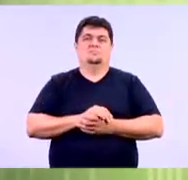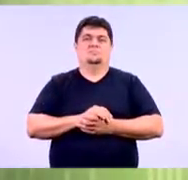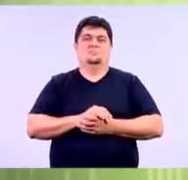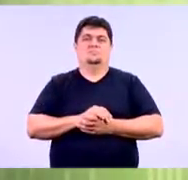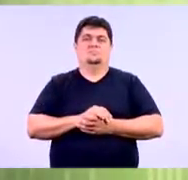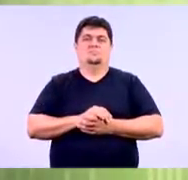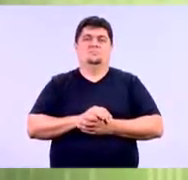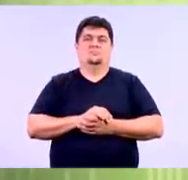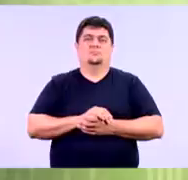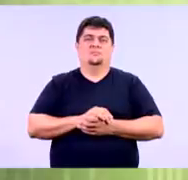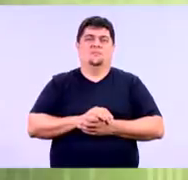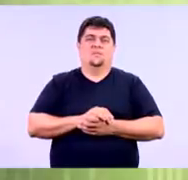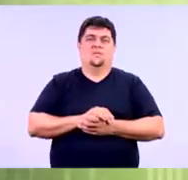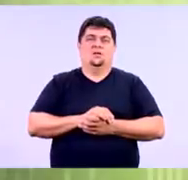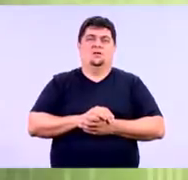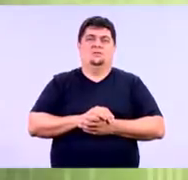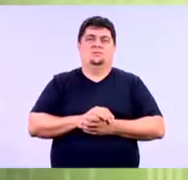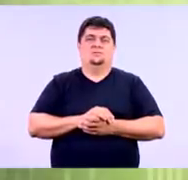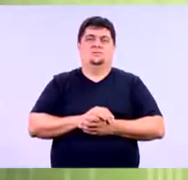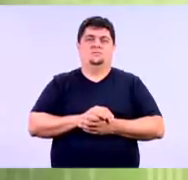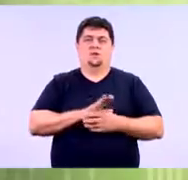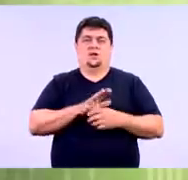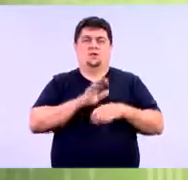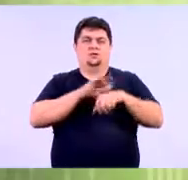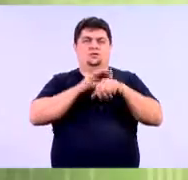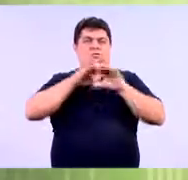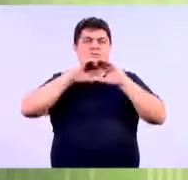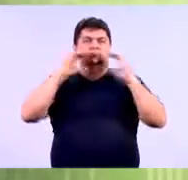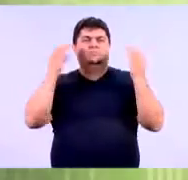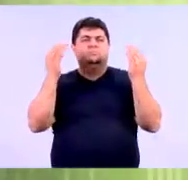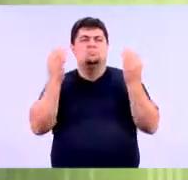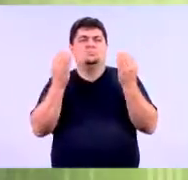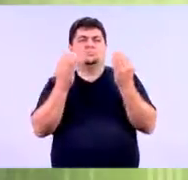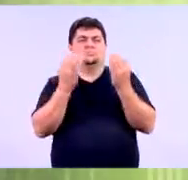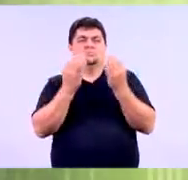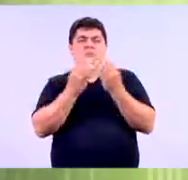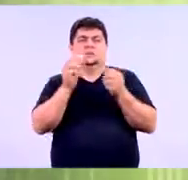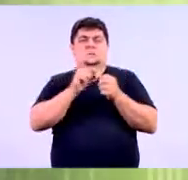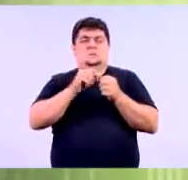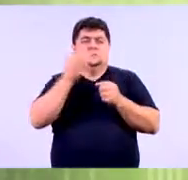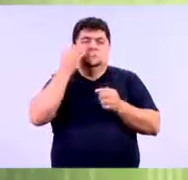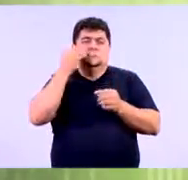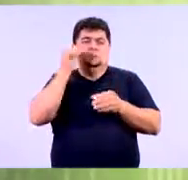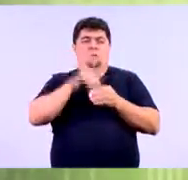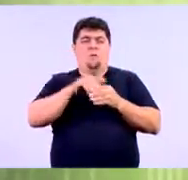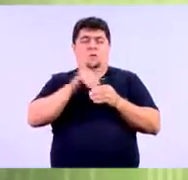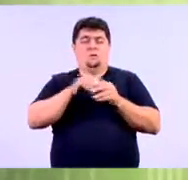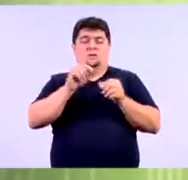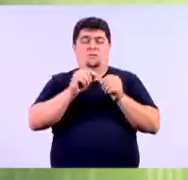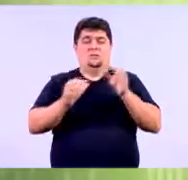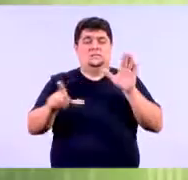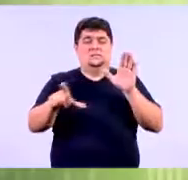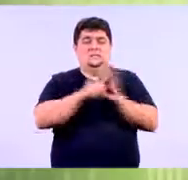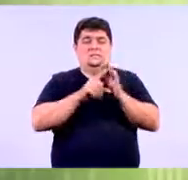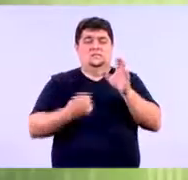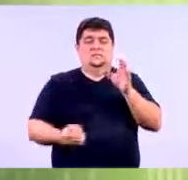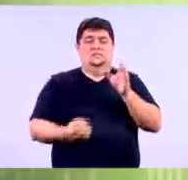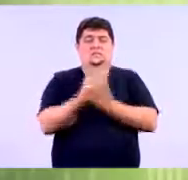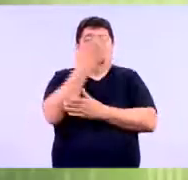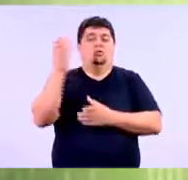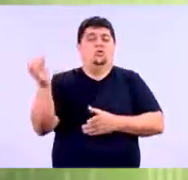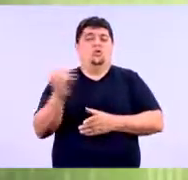chamem ou clamem o Congresso para realizar alguma ou formular alguma lei, e essa lei